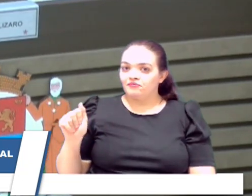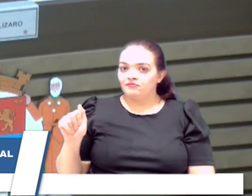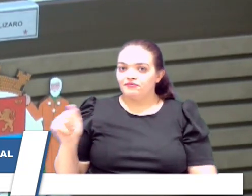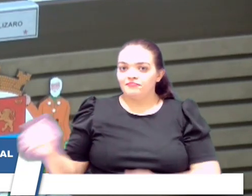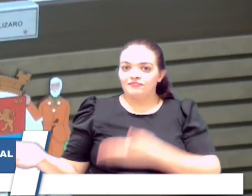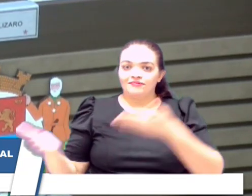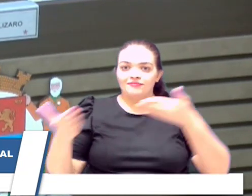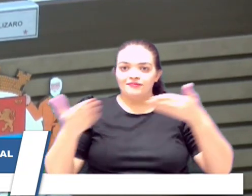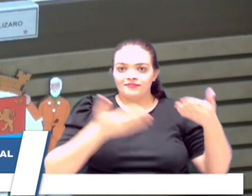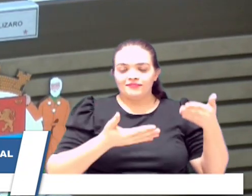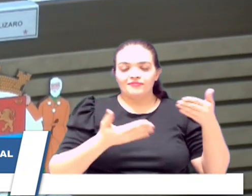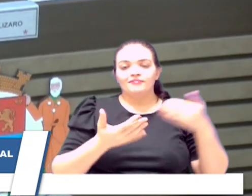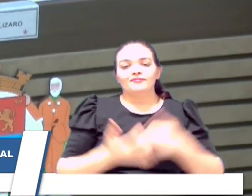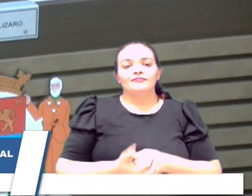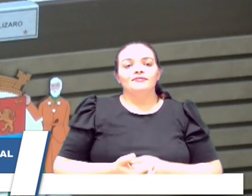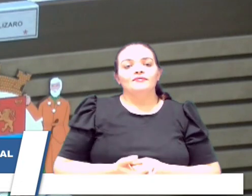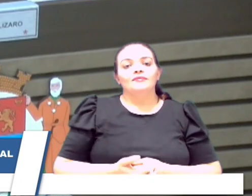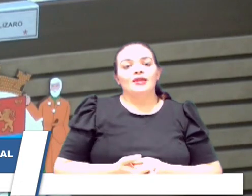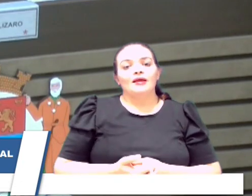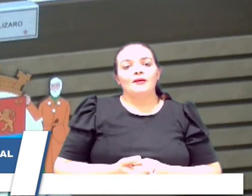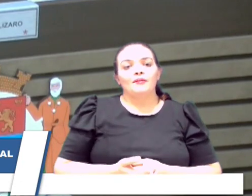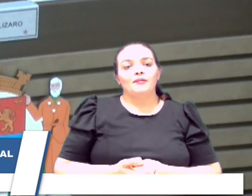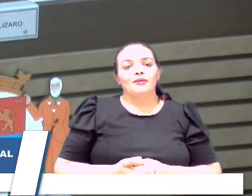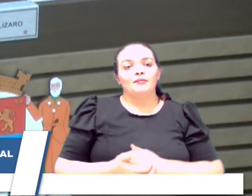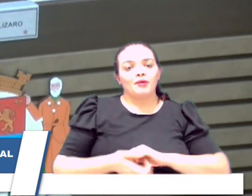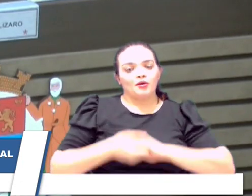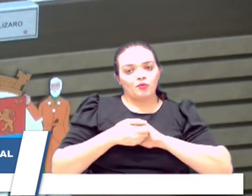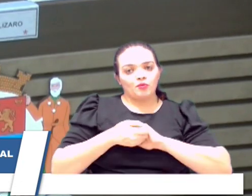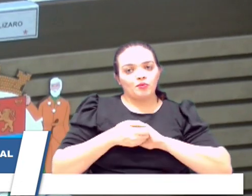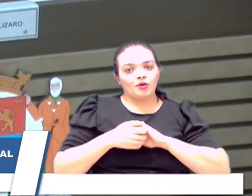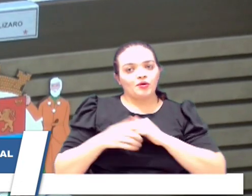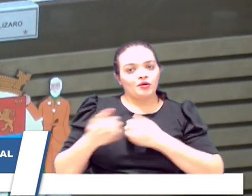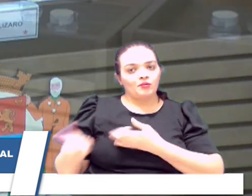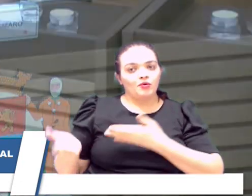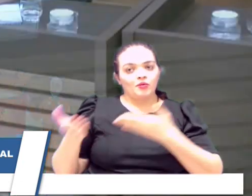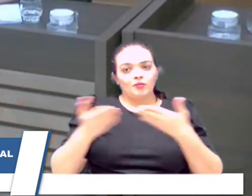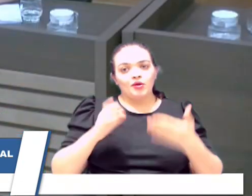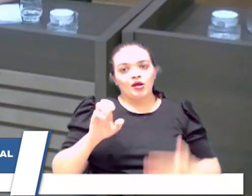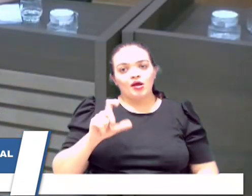palavra aqui para a Flávia, para ela fazer uma saudação, depois a gente passa para o Enor.